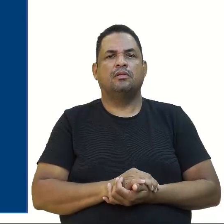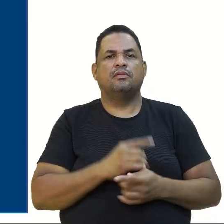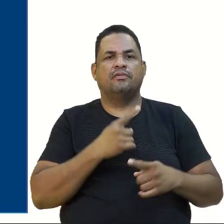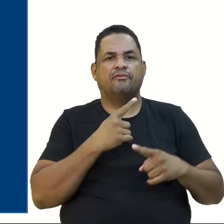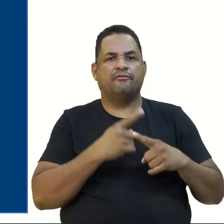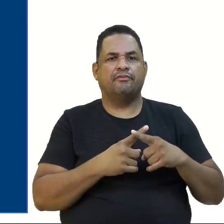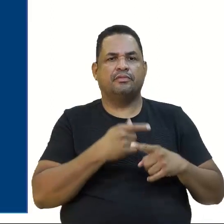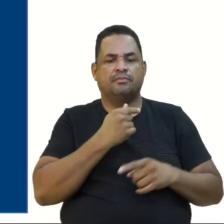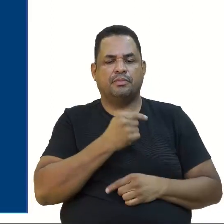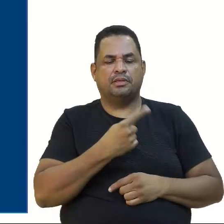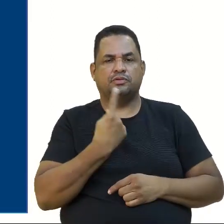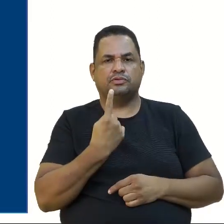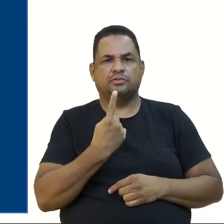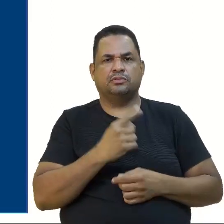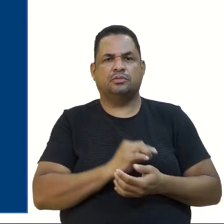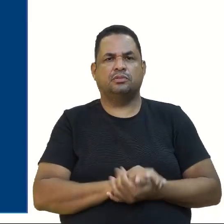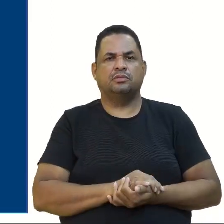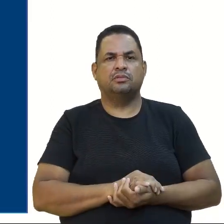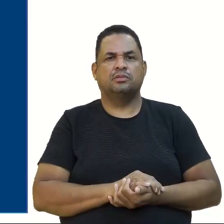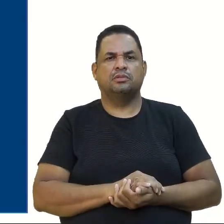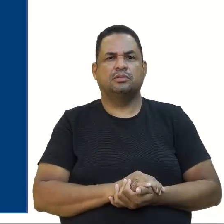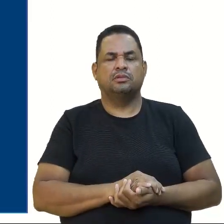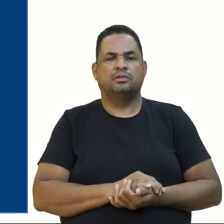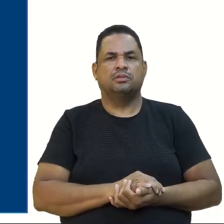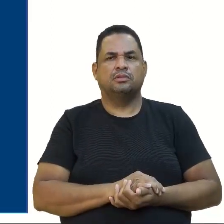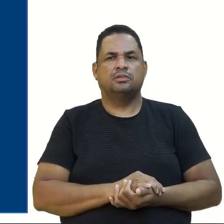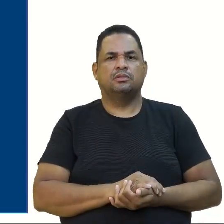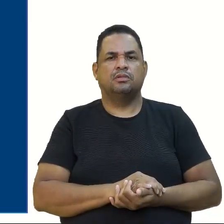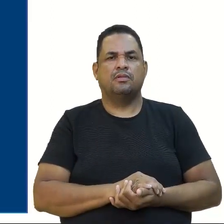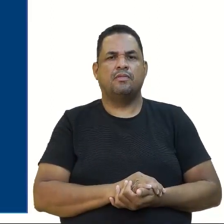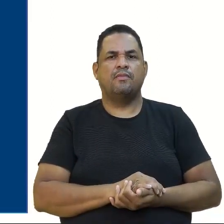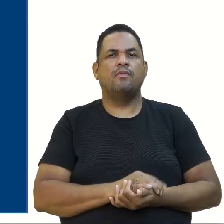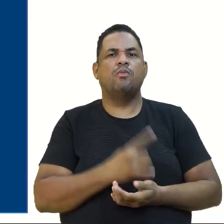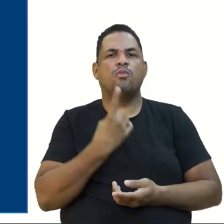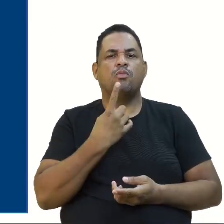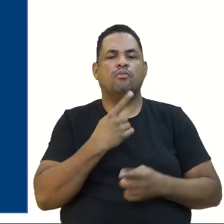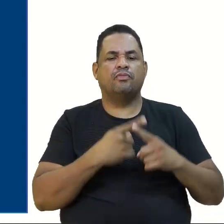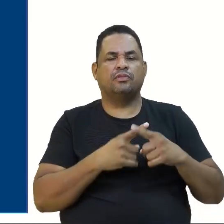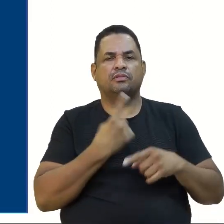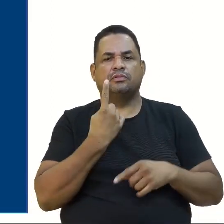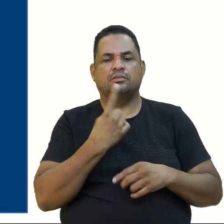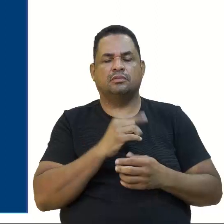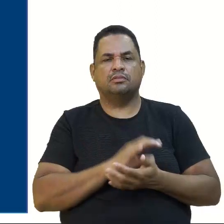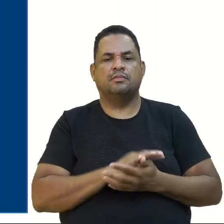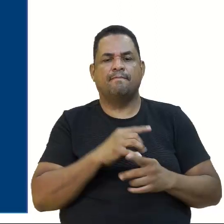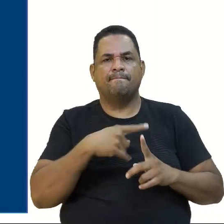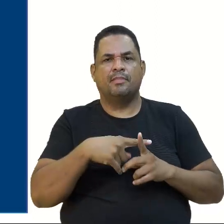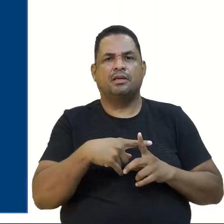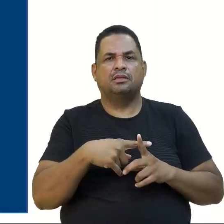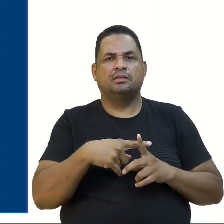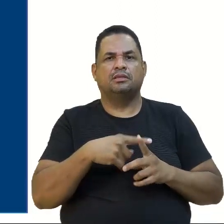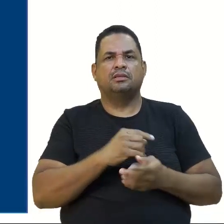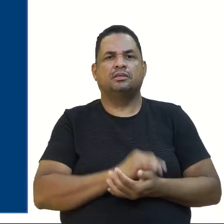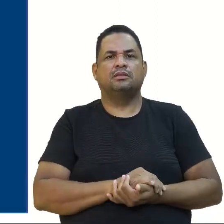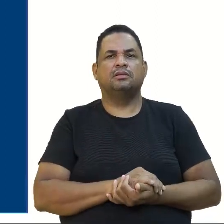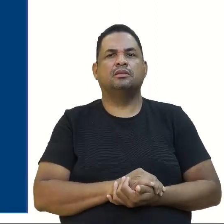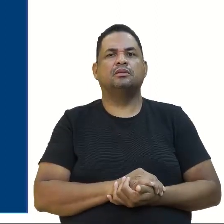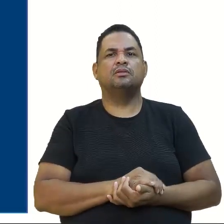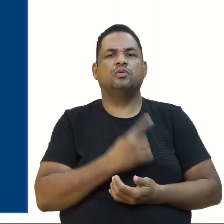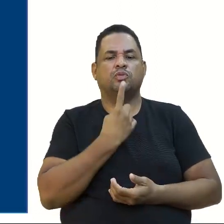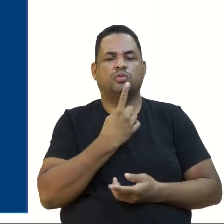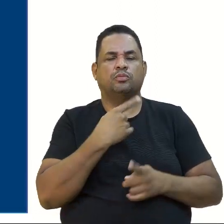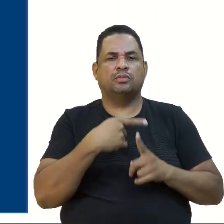vezes menos 1. Menos 1 vezes menos 1. 1 vezes 1, 1. Menos com menos, mais. 1 mais